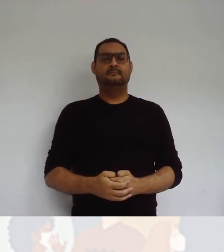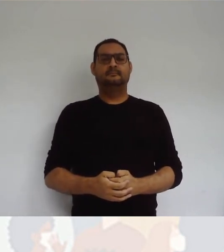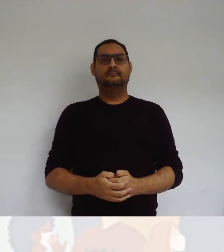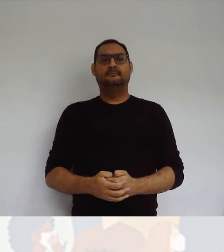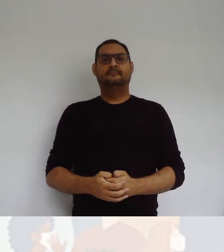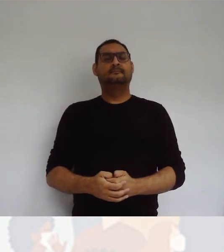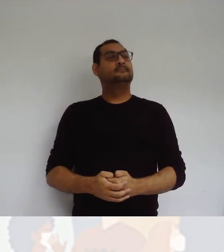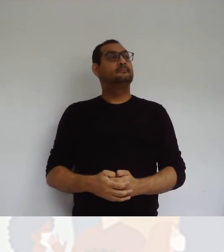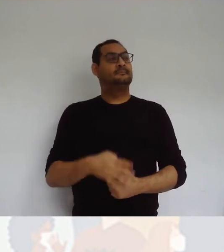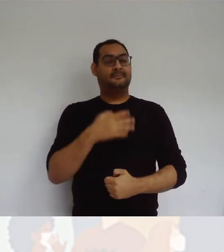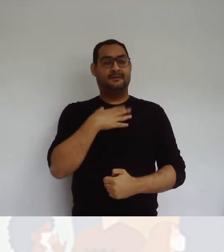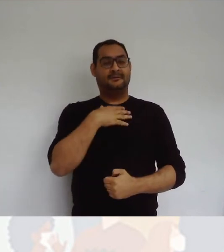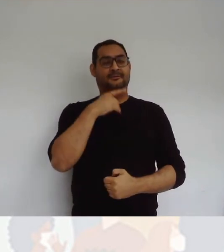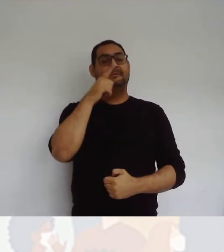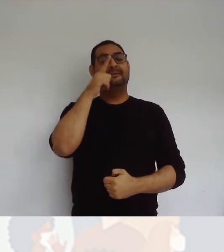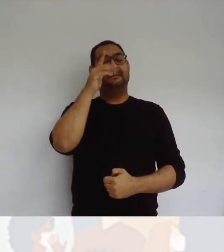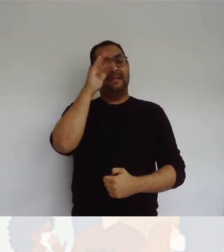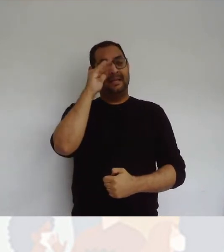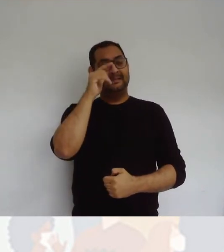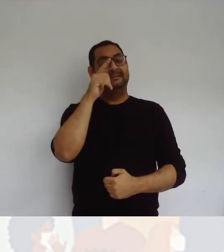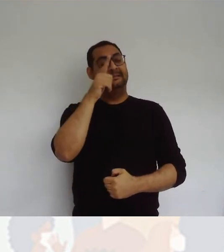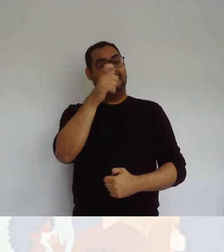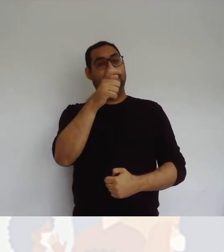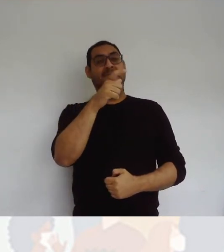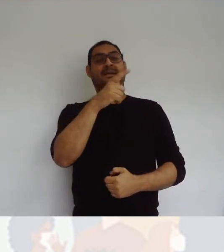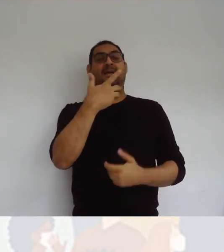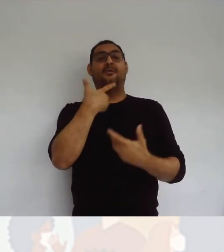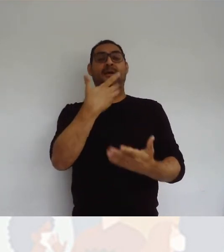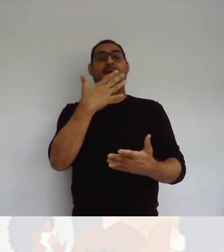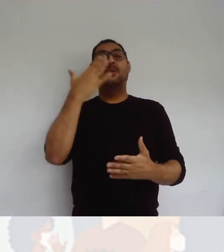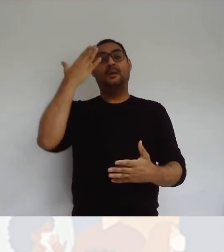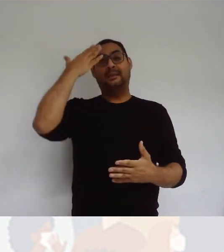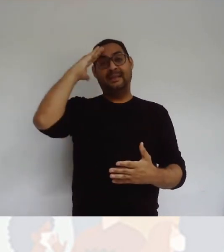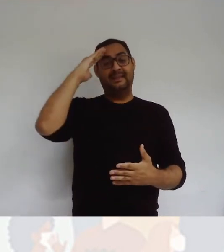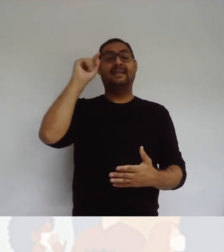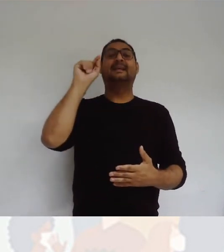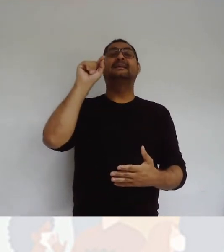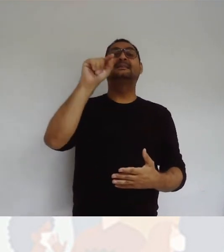Achei interessante quando você colocava, eu procurei muito mais entender isso, né, no